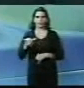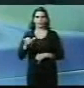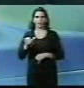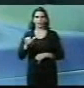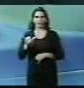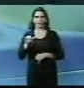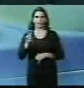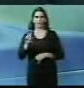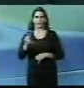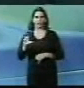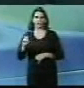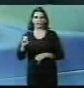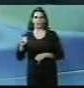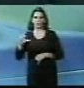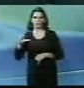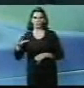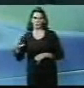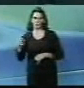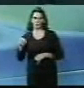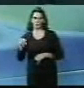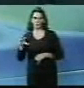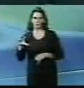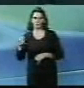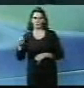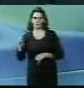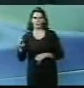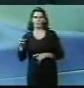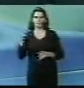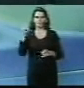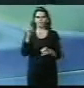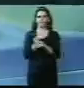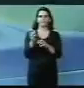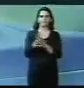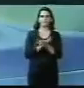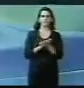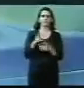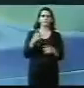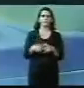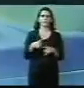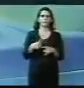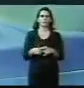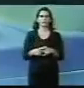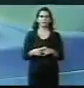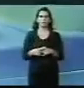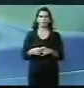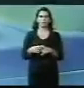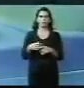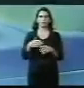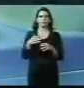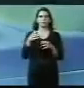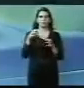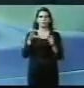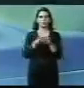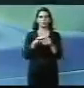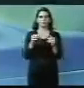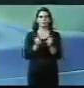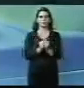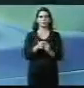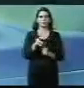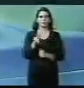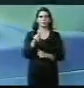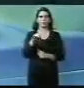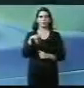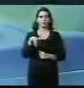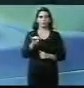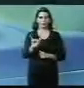as duas requisições não vão nem chegar lá no site, no servidor do UOL. Eles não vão nem passar pelo firewall, pelo proxy. Por quê?